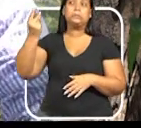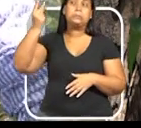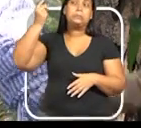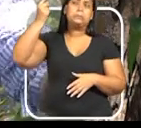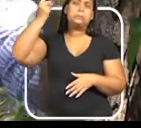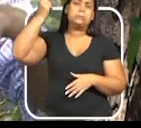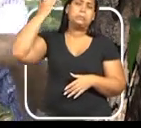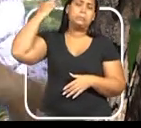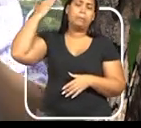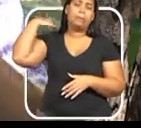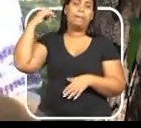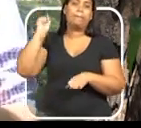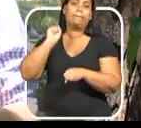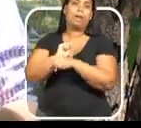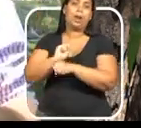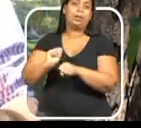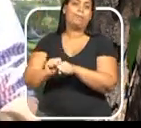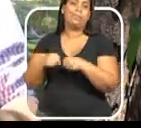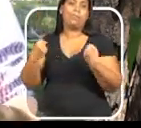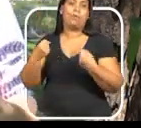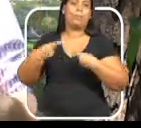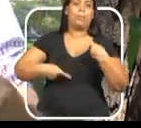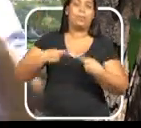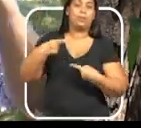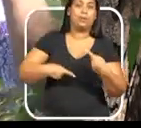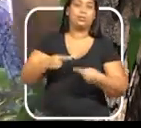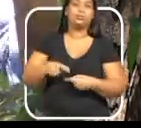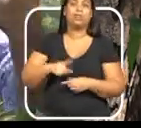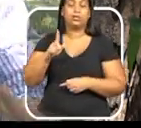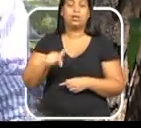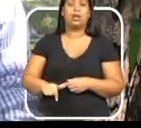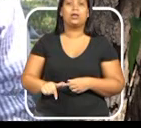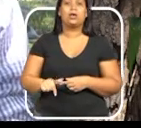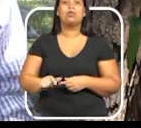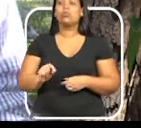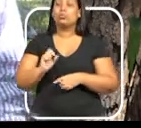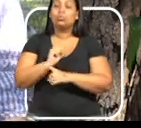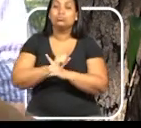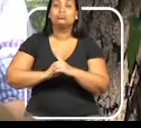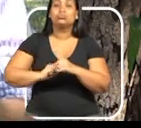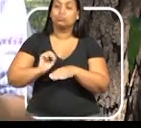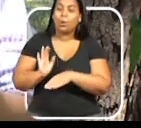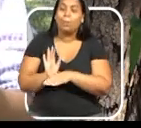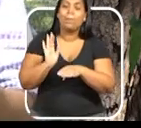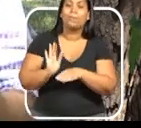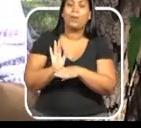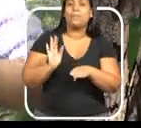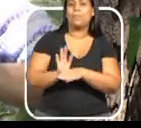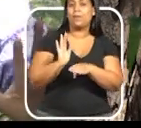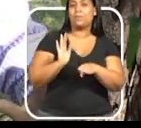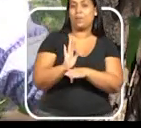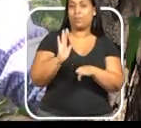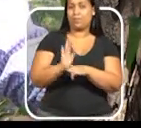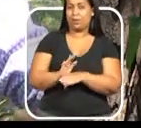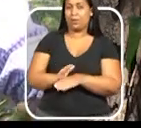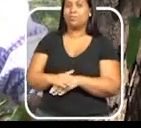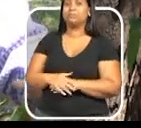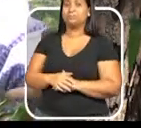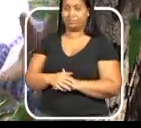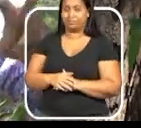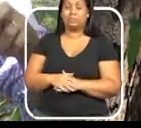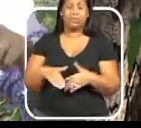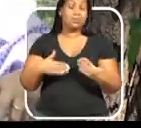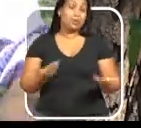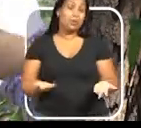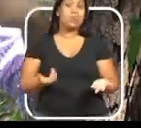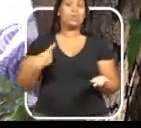tempo, romper com uma política que era pautada no assistencialismo e uma política pautada na segregação,